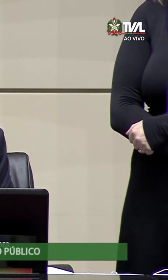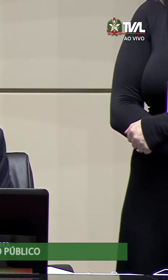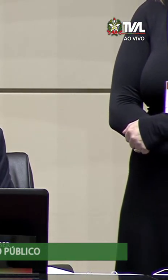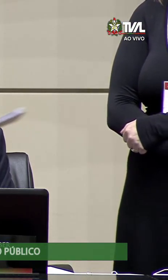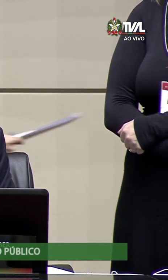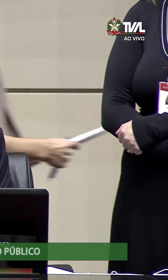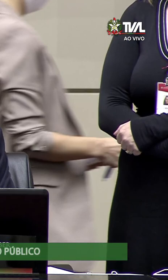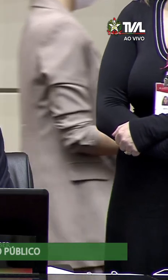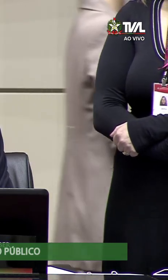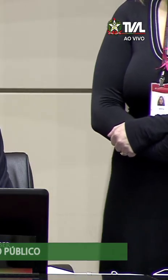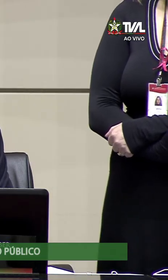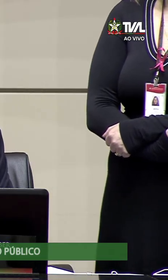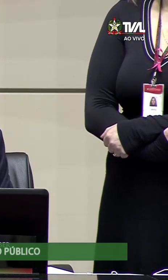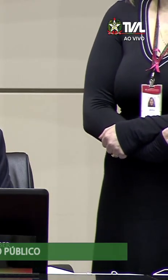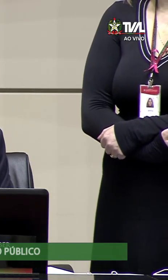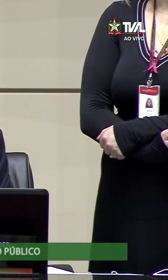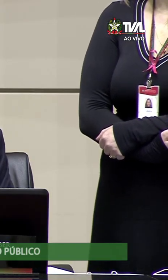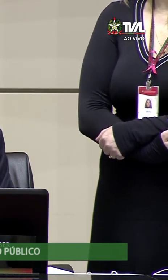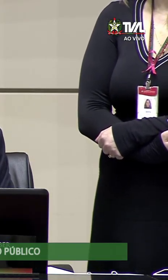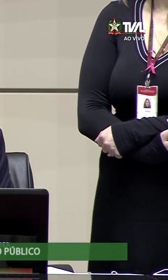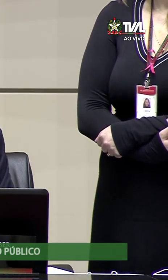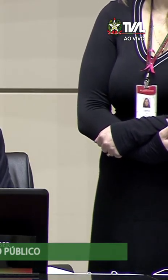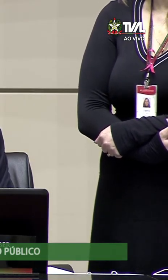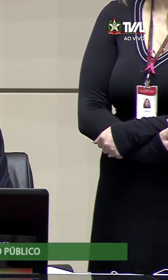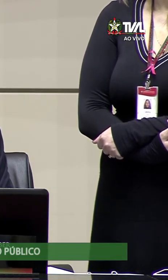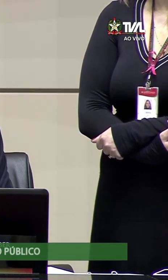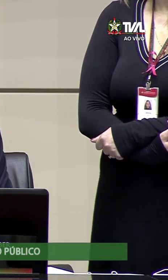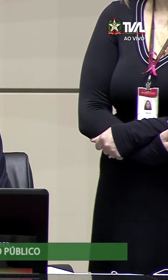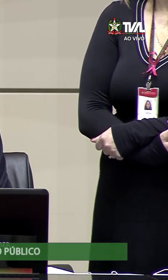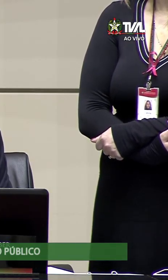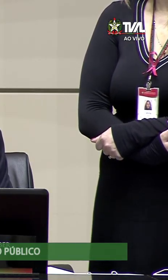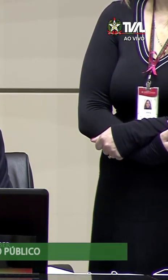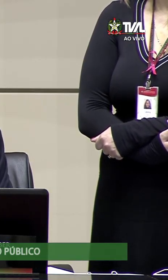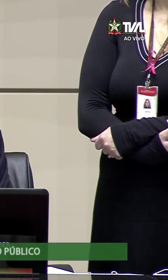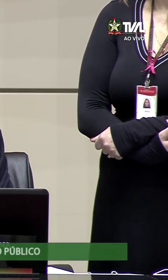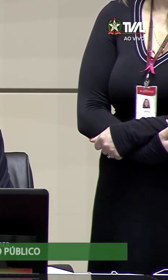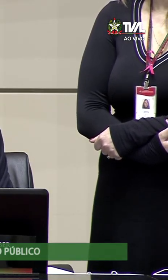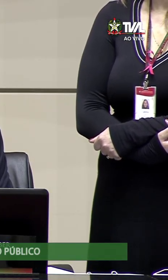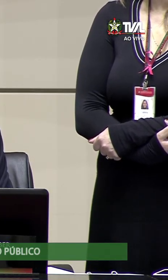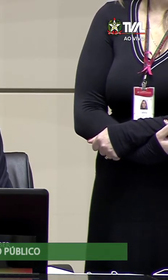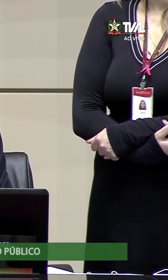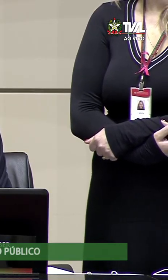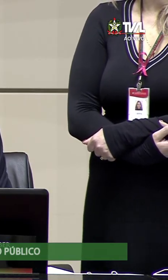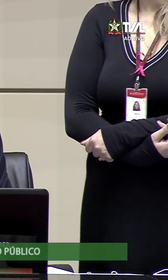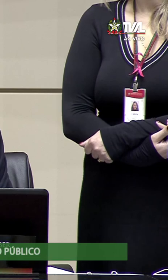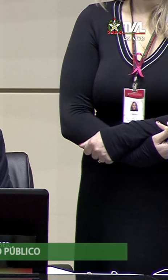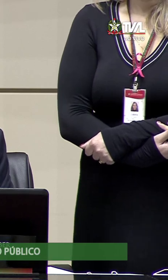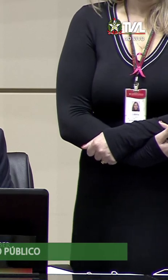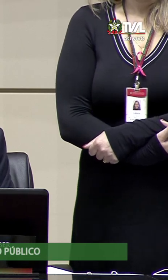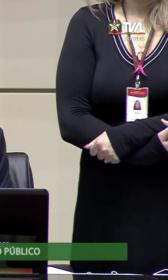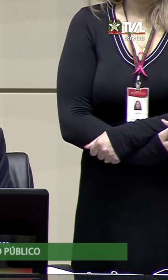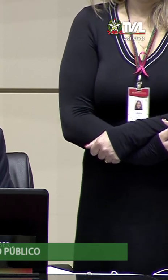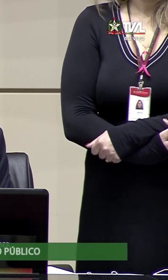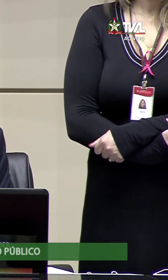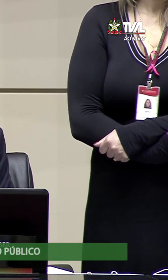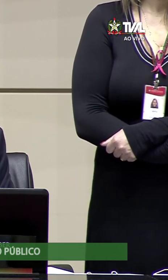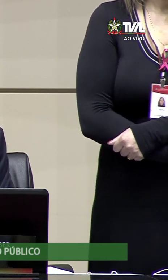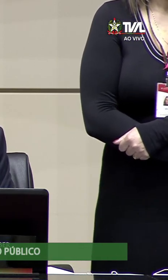147-2021, fazendo com que o deputado Sargento Lima possa refazer o seu